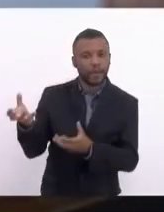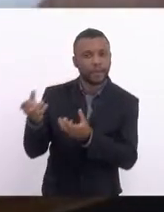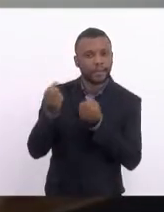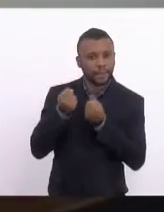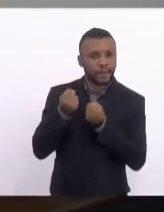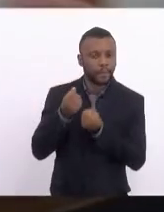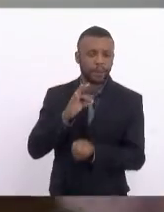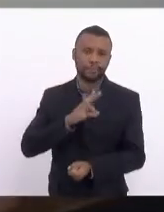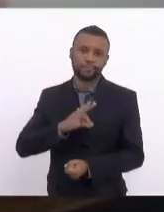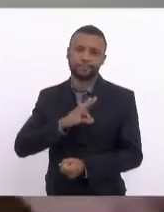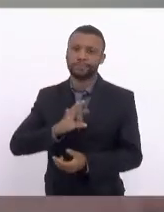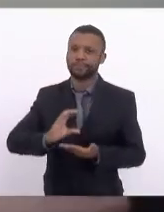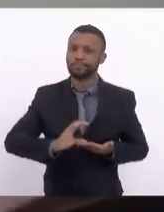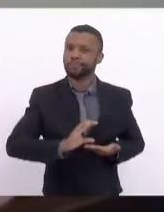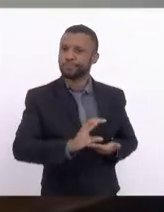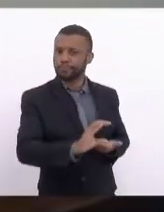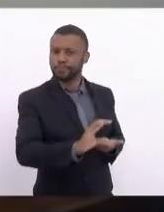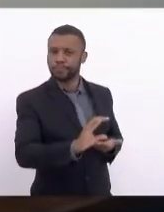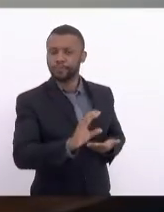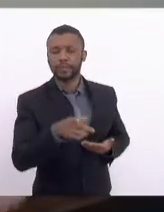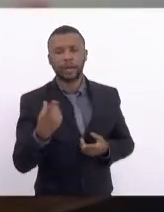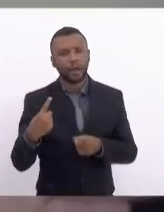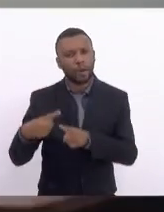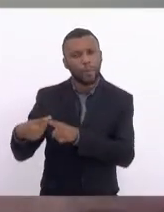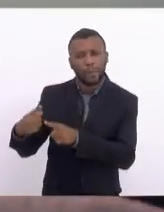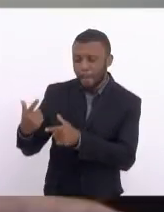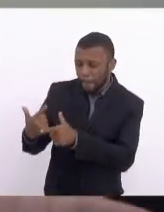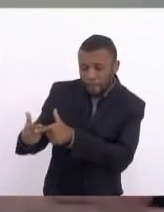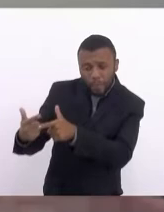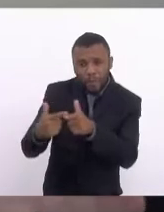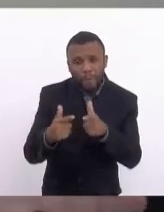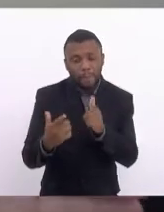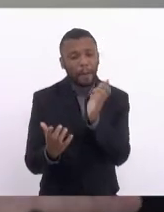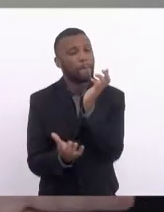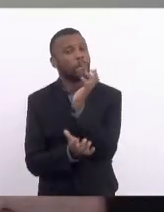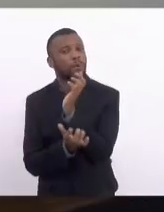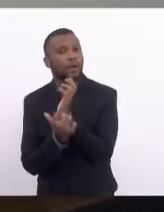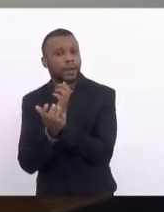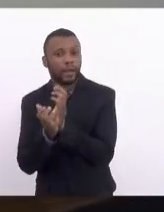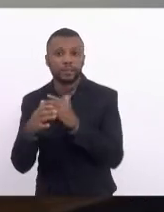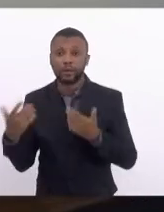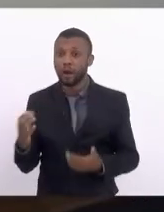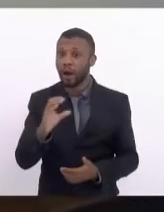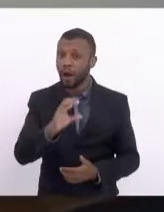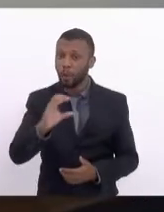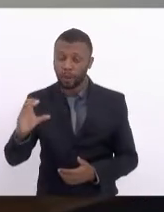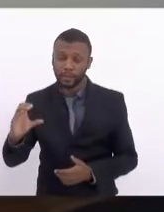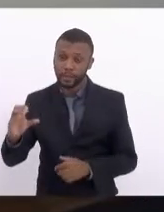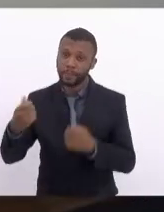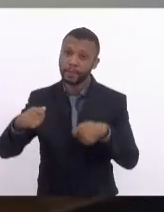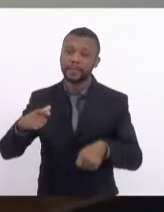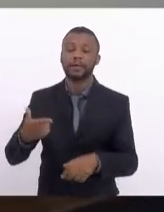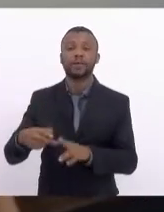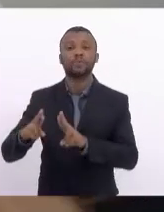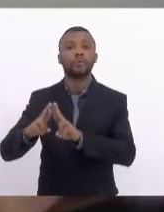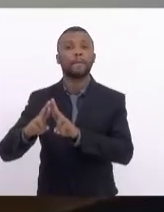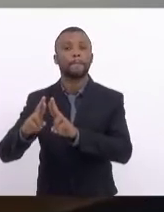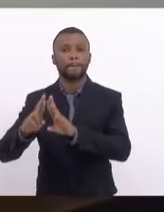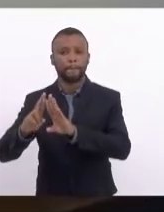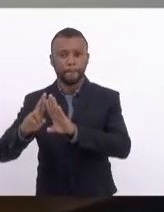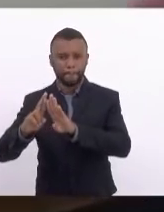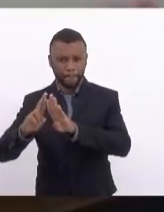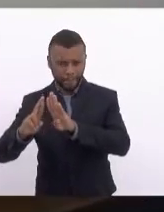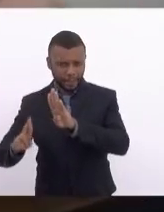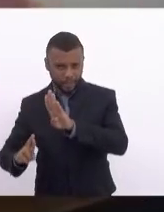exigência burocrático-financeira do Estado, a conta tem que ser no Bradesco. A Prefeitura pode depositar o valor em